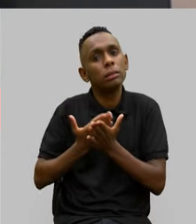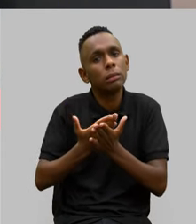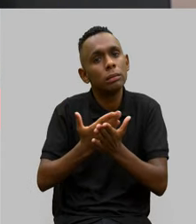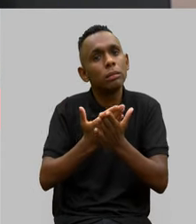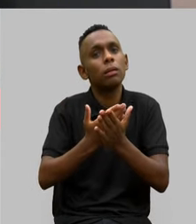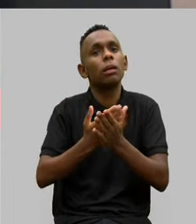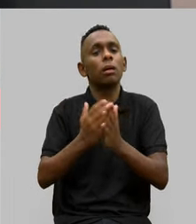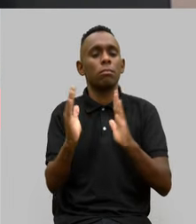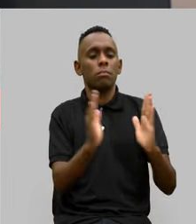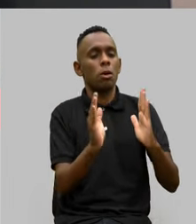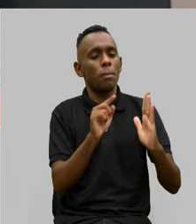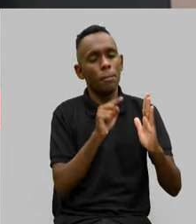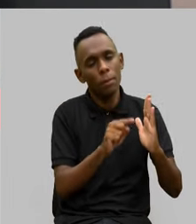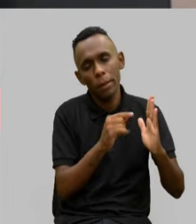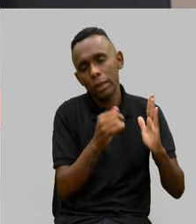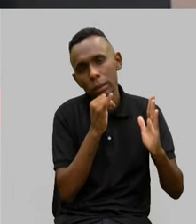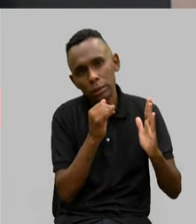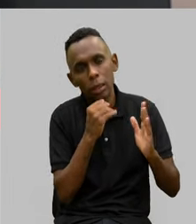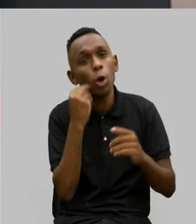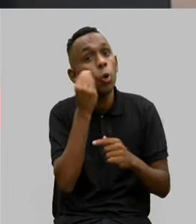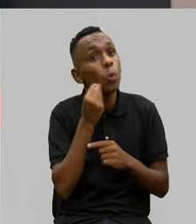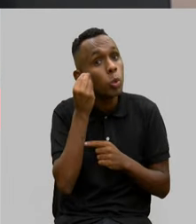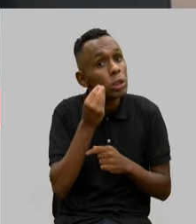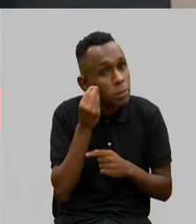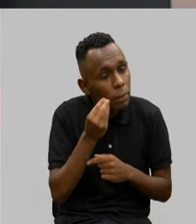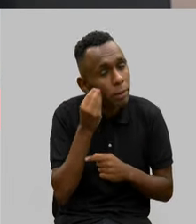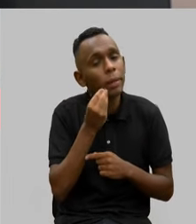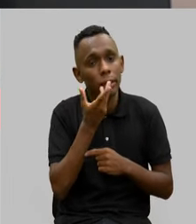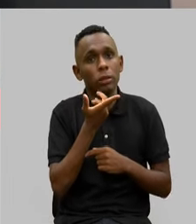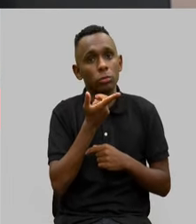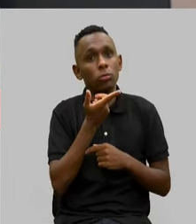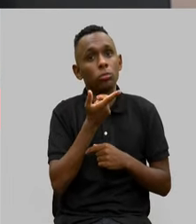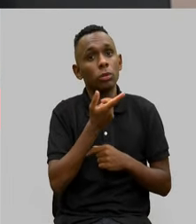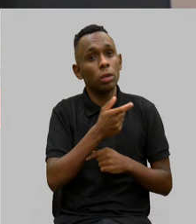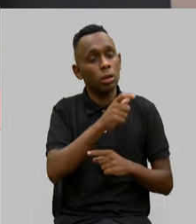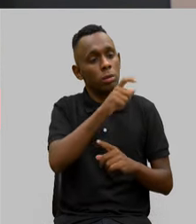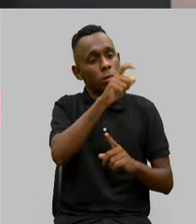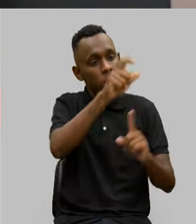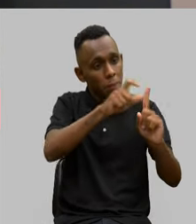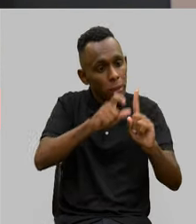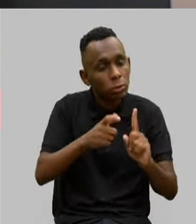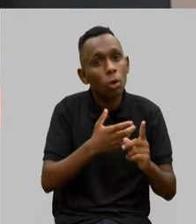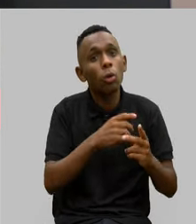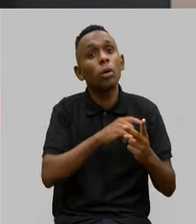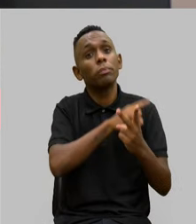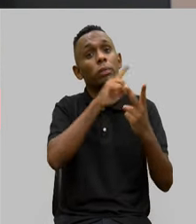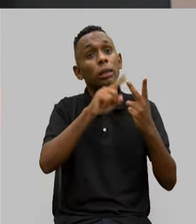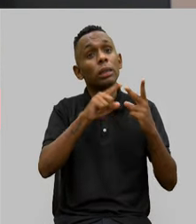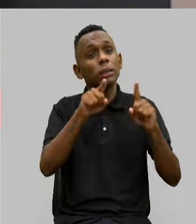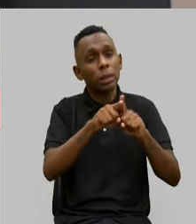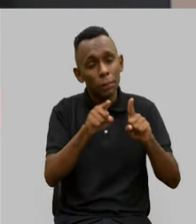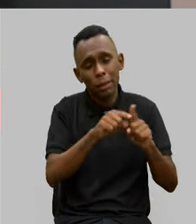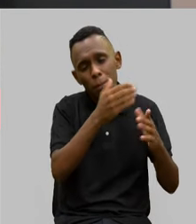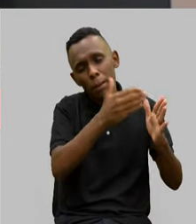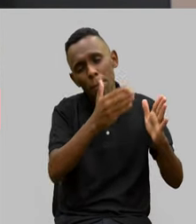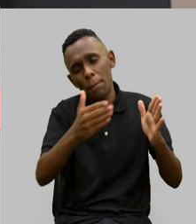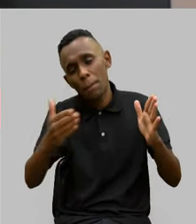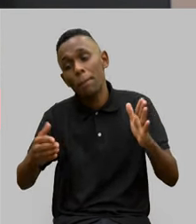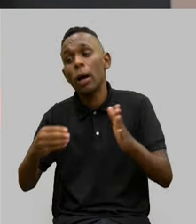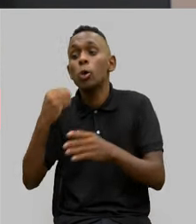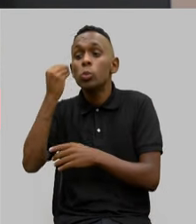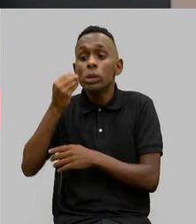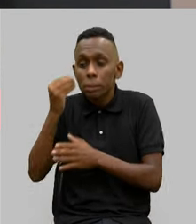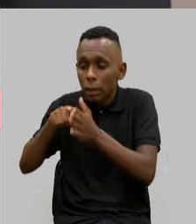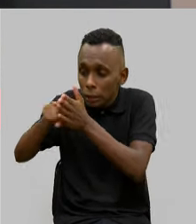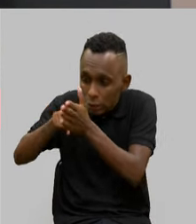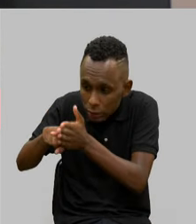etapa de experimentação em vitro em vivo a toxicológica até chegar nas fases de estudos clínicos